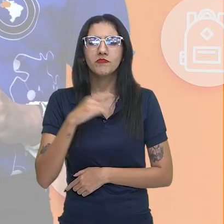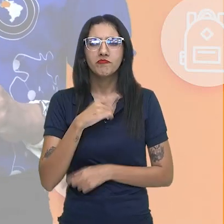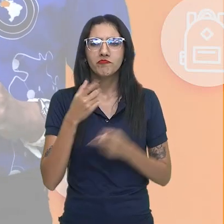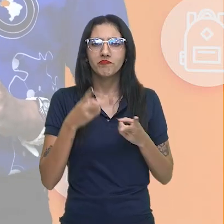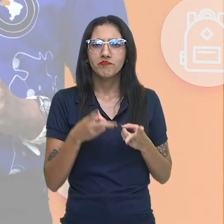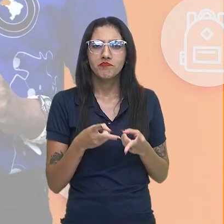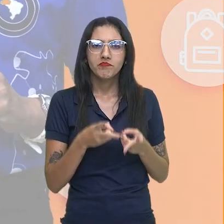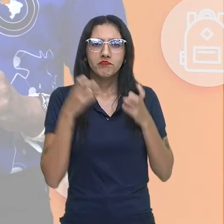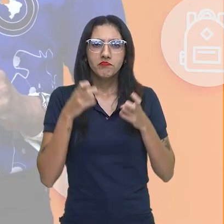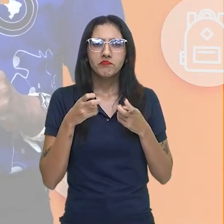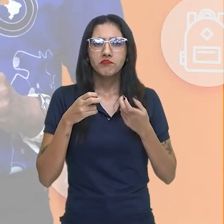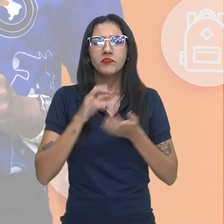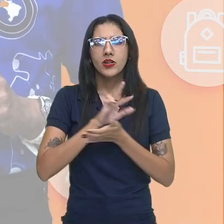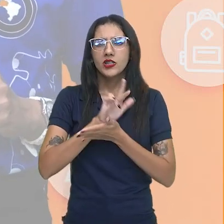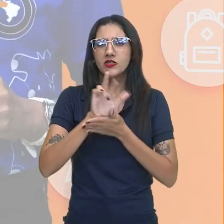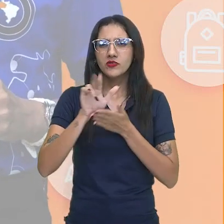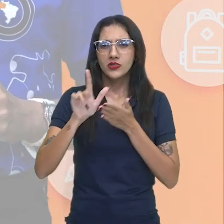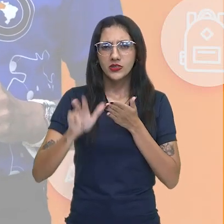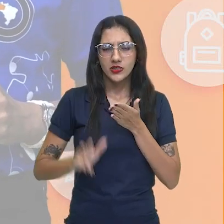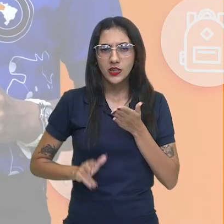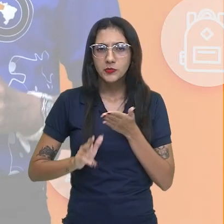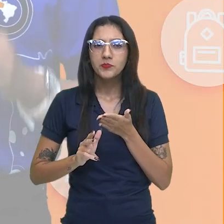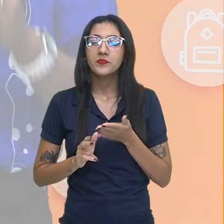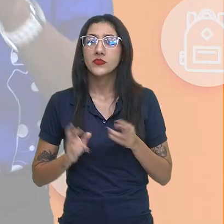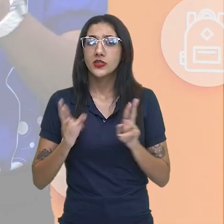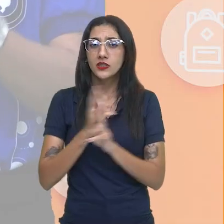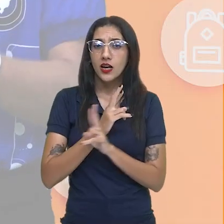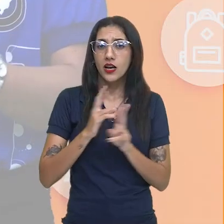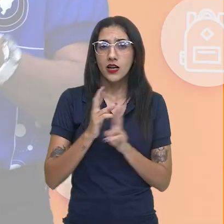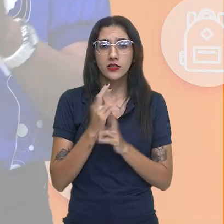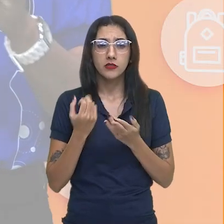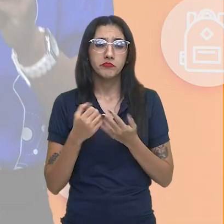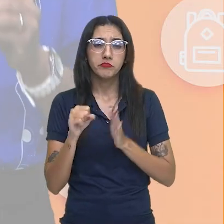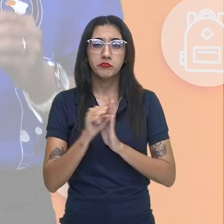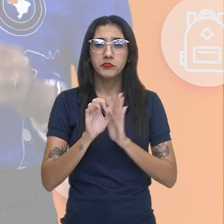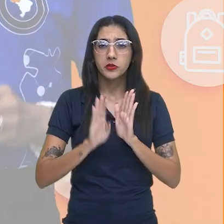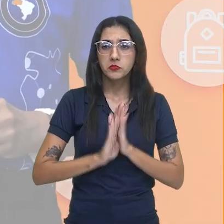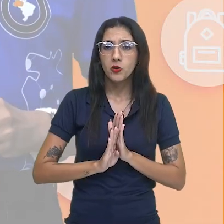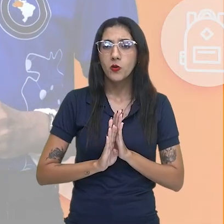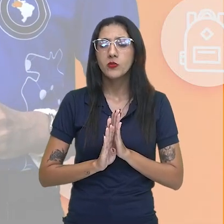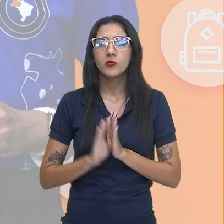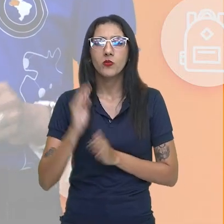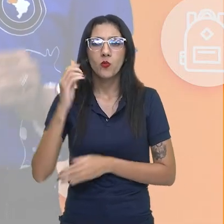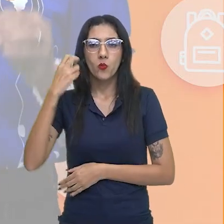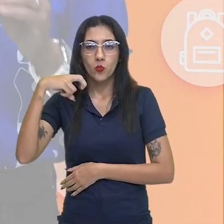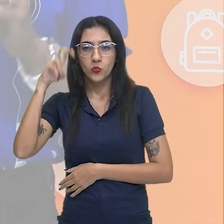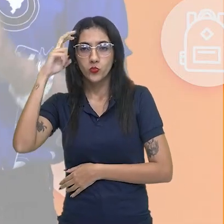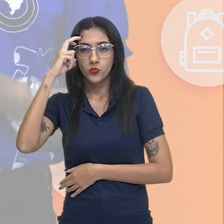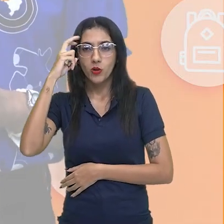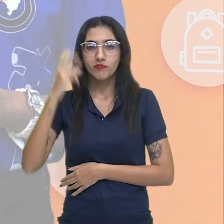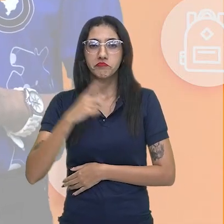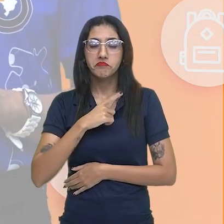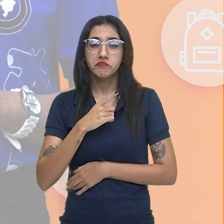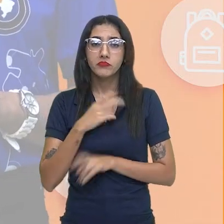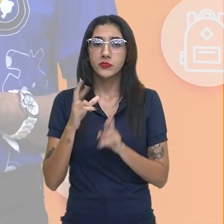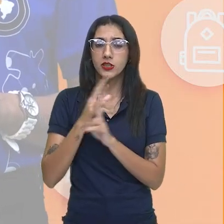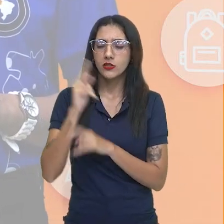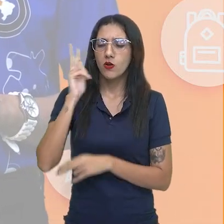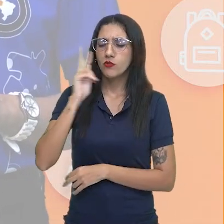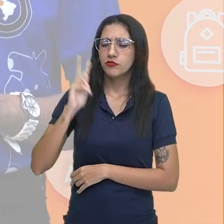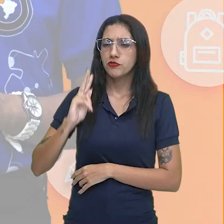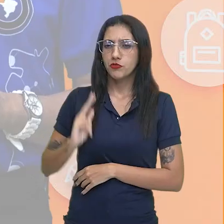o elemento da diversidade e o intercâmbio simbólico-cultural vivenciado historicamente